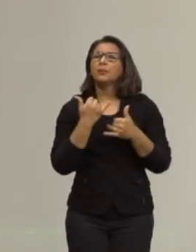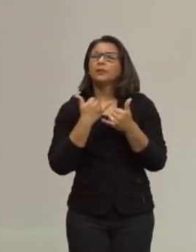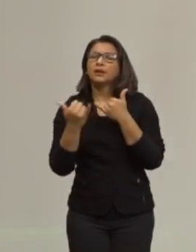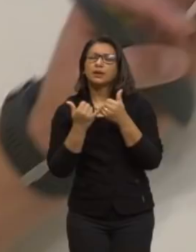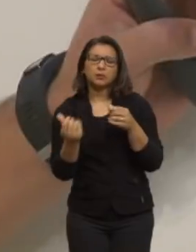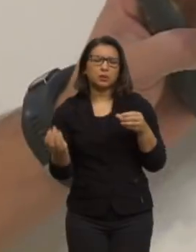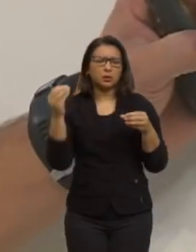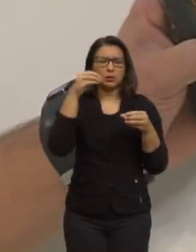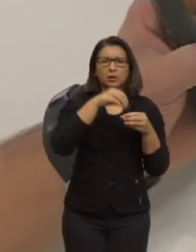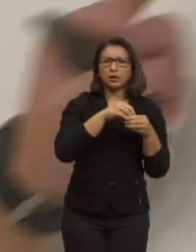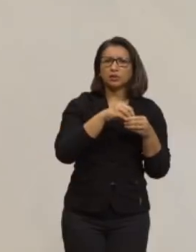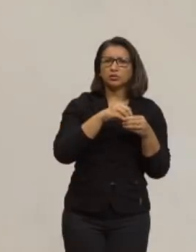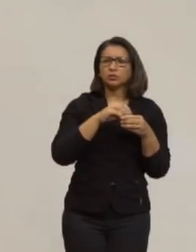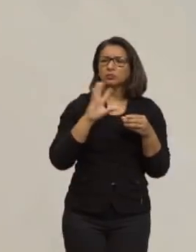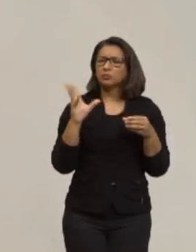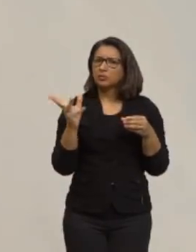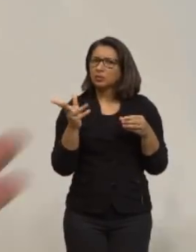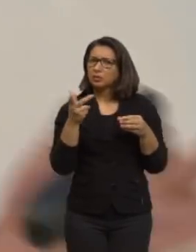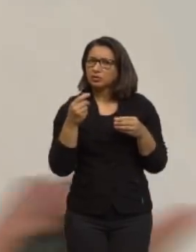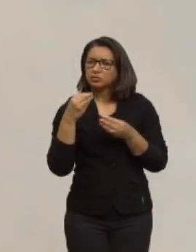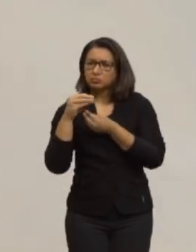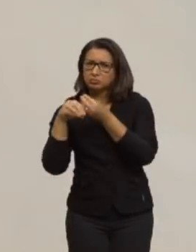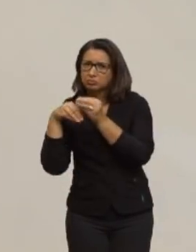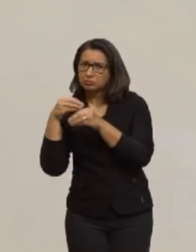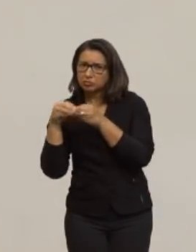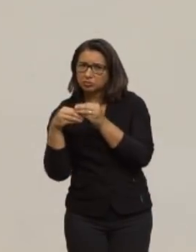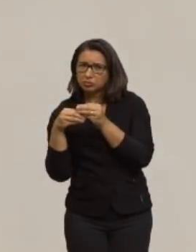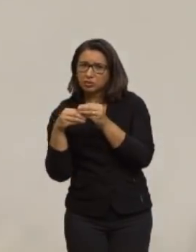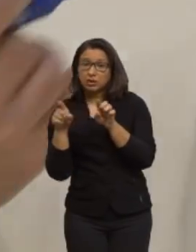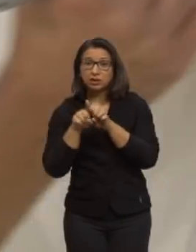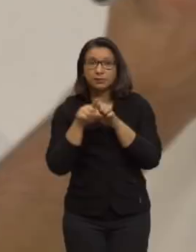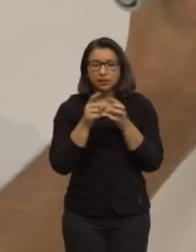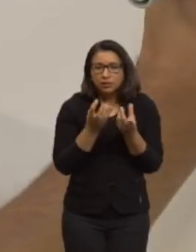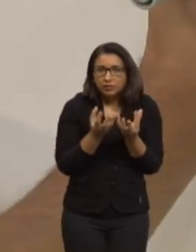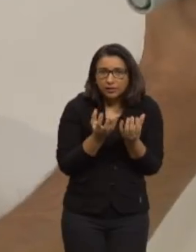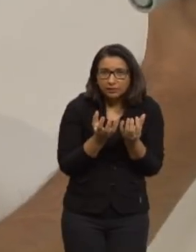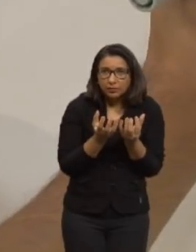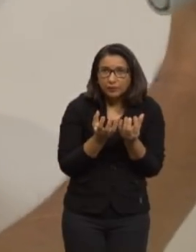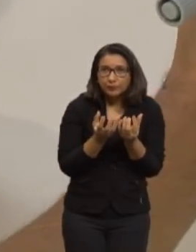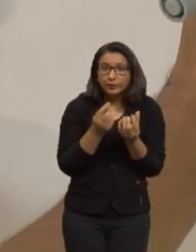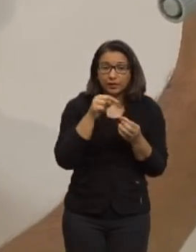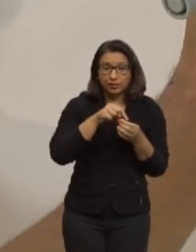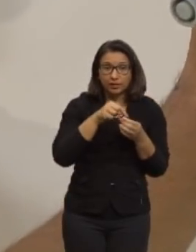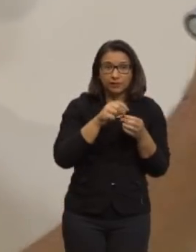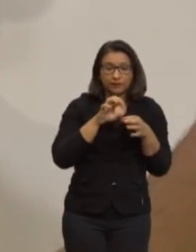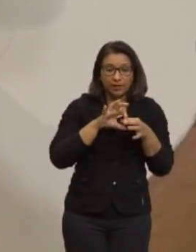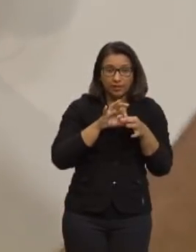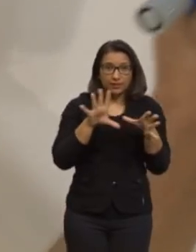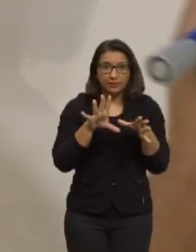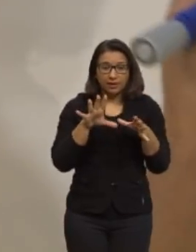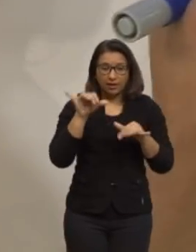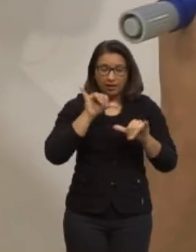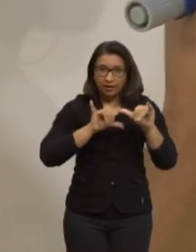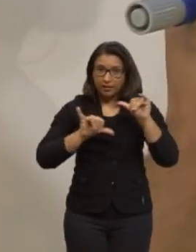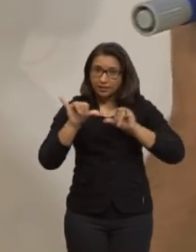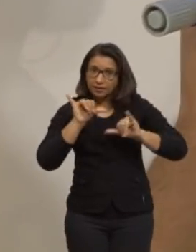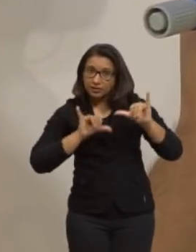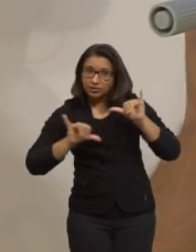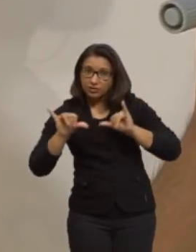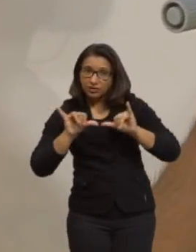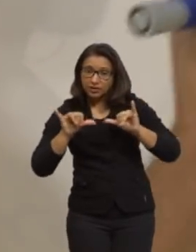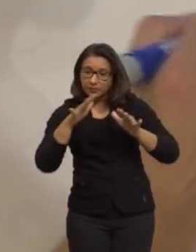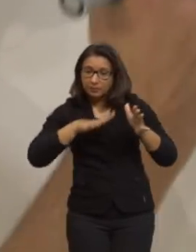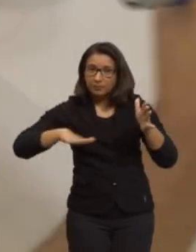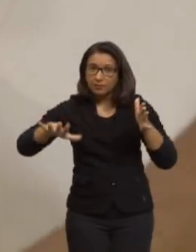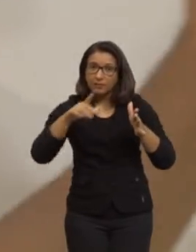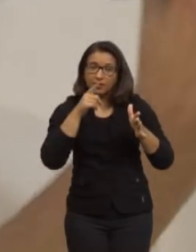uma determinada quantidade de uma substância e queimou isso daqui vai liberar energia para a água que